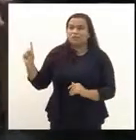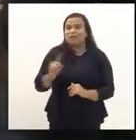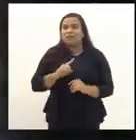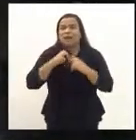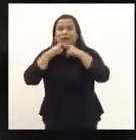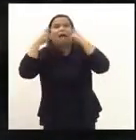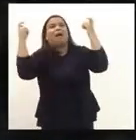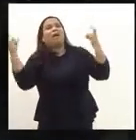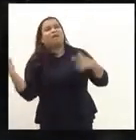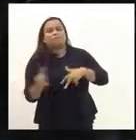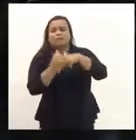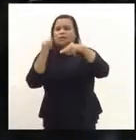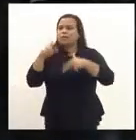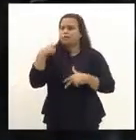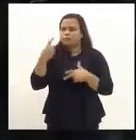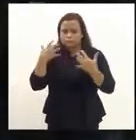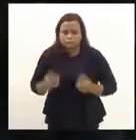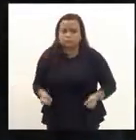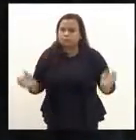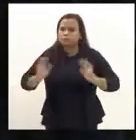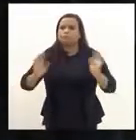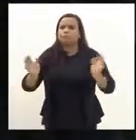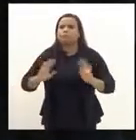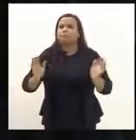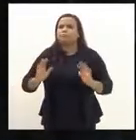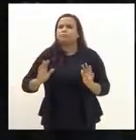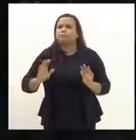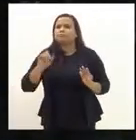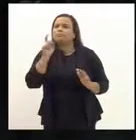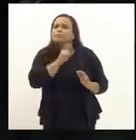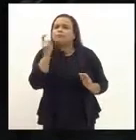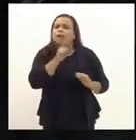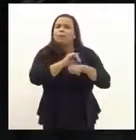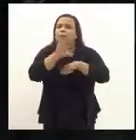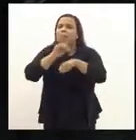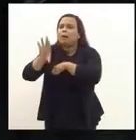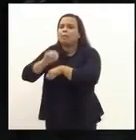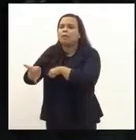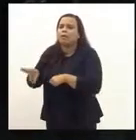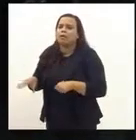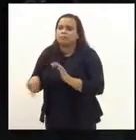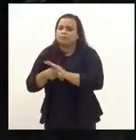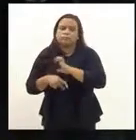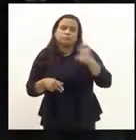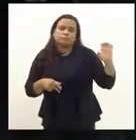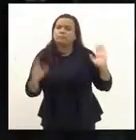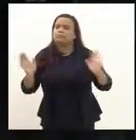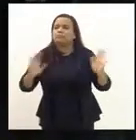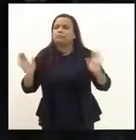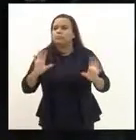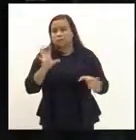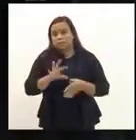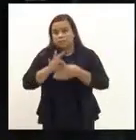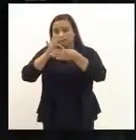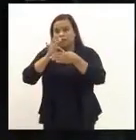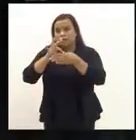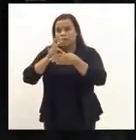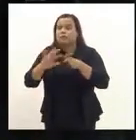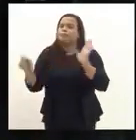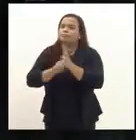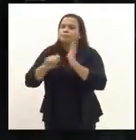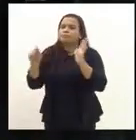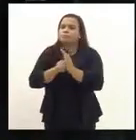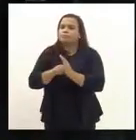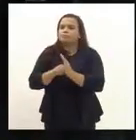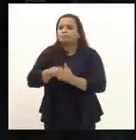porque nós não vamos cair nem sensacionalismo mentiroso e barato da esquerda liderado pelo maconheiro